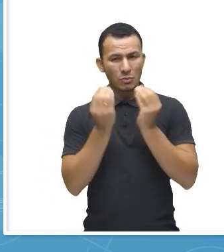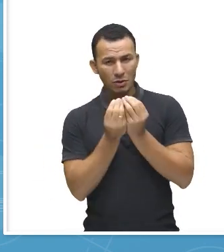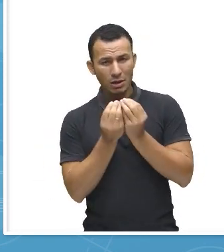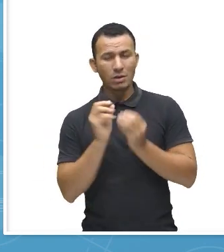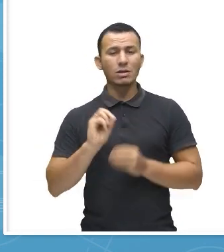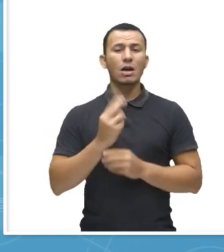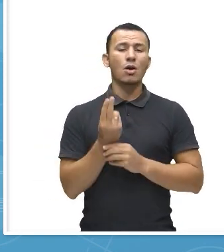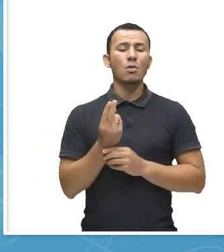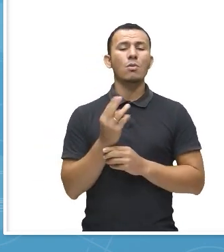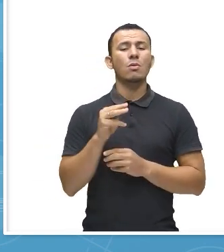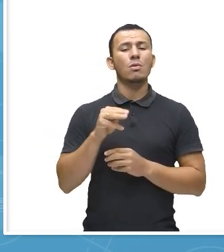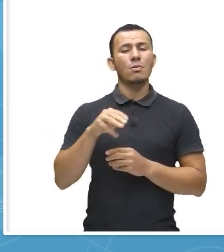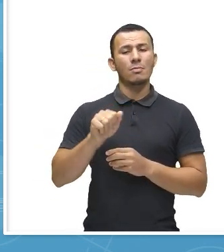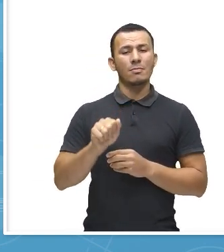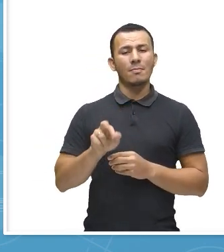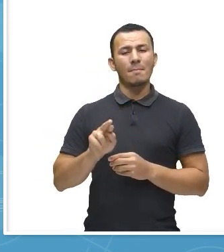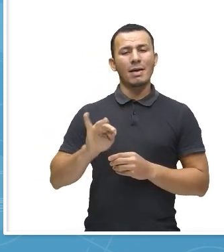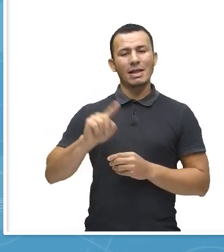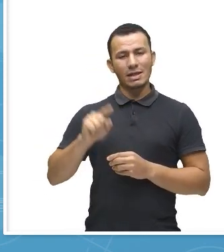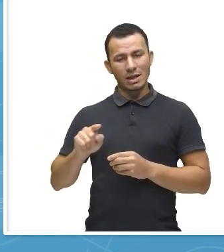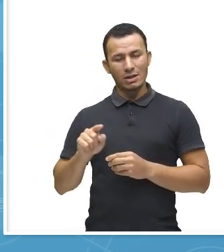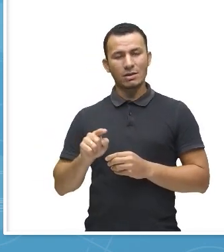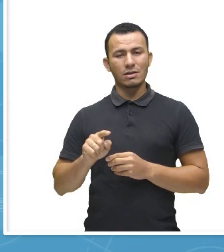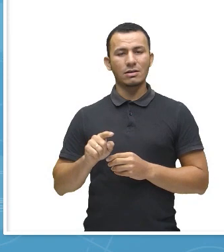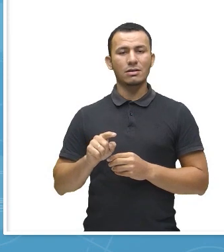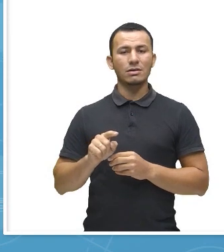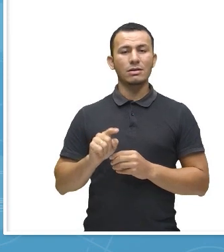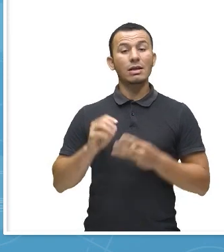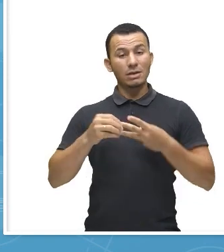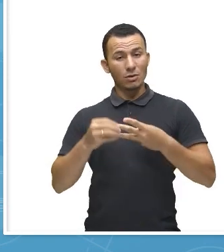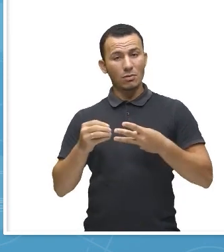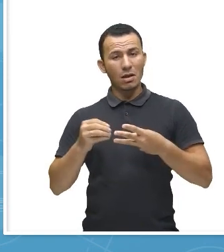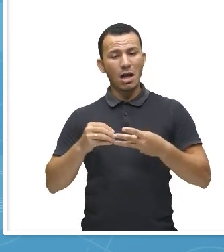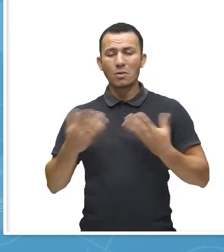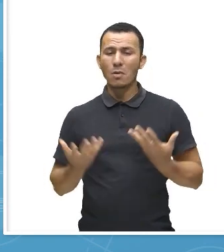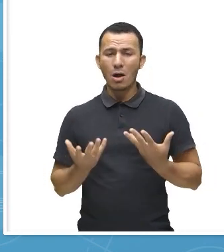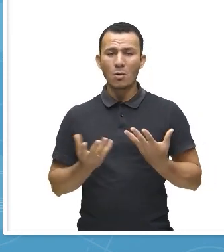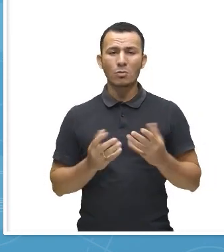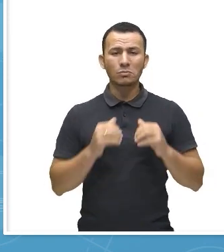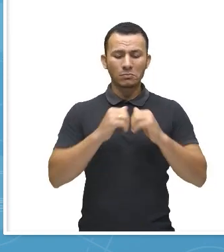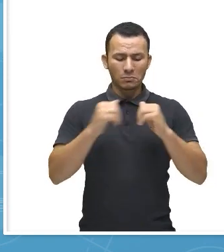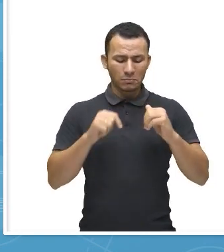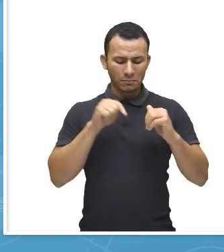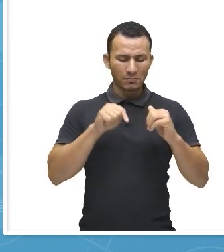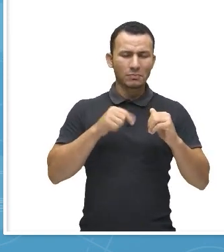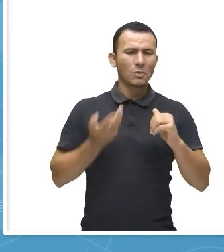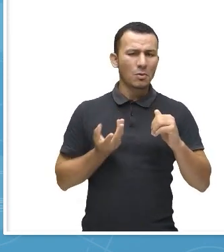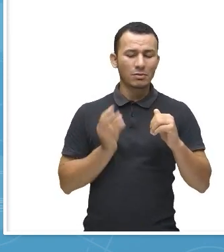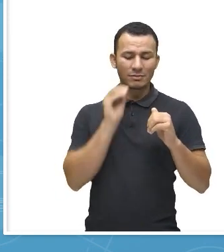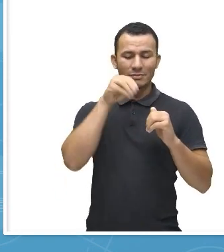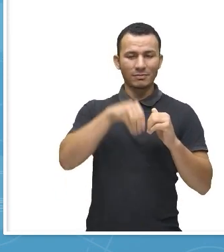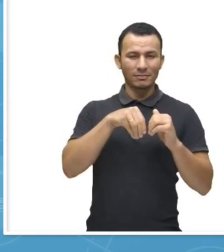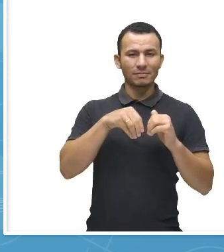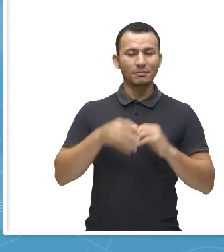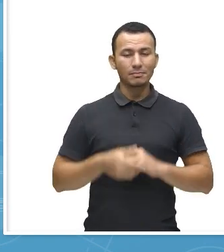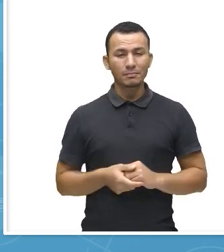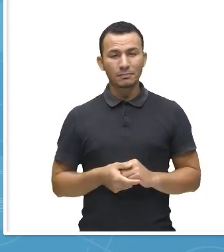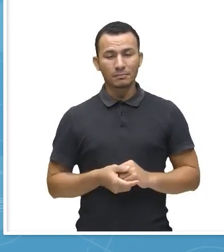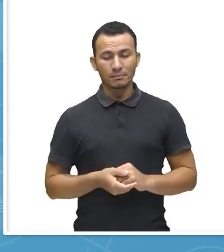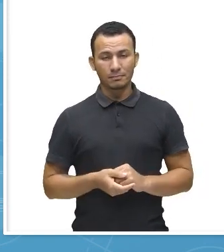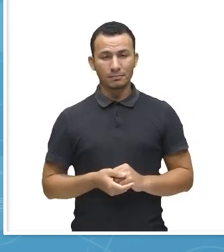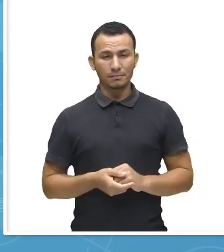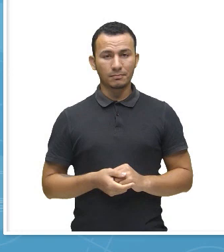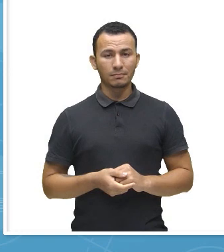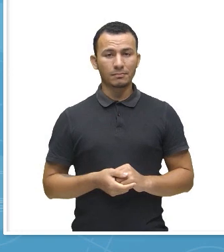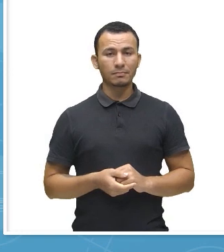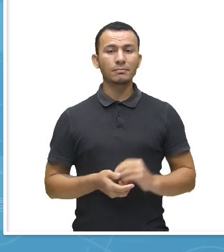matriz celular, né? A gente viu que ela é rica nessa substância intercelular que preenche os espaços ali. E na letra C, não vou marcar para a